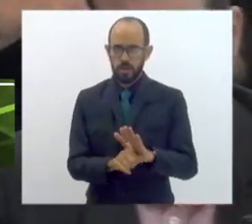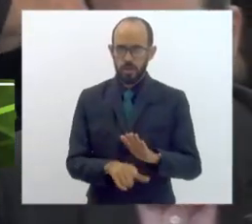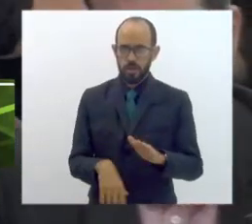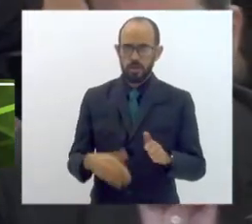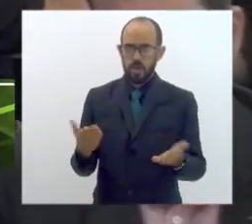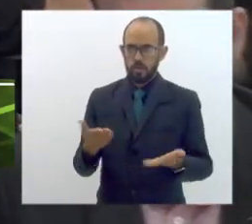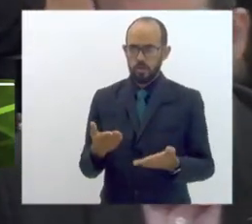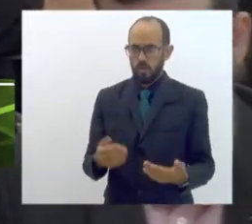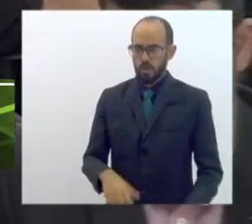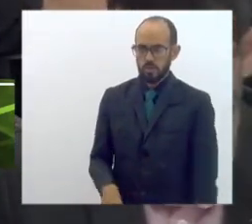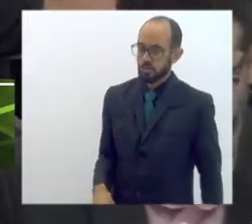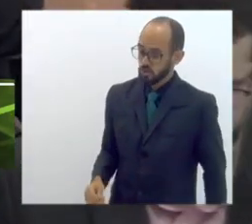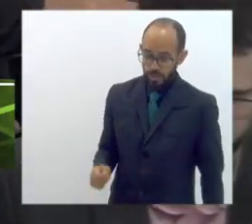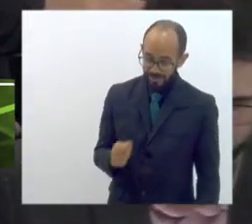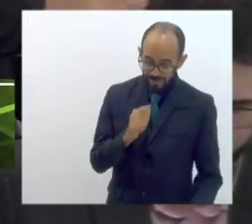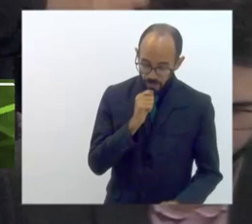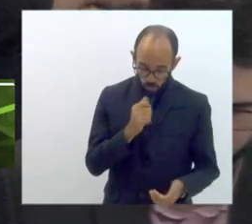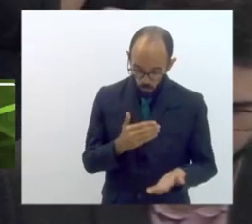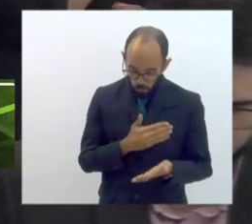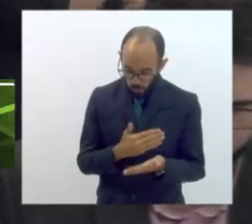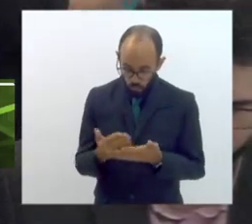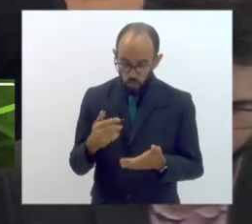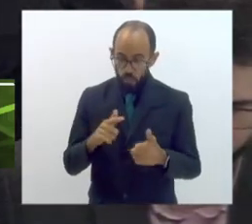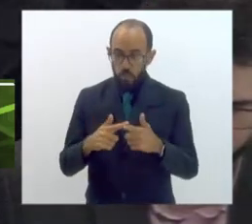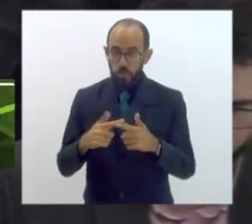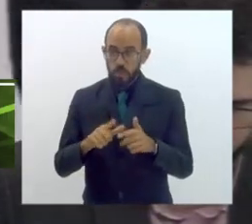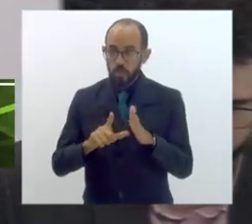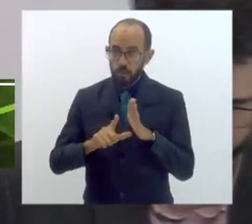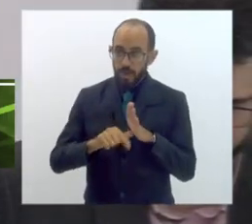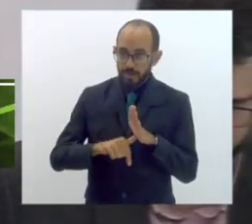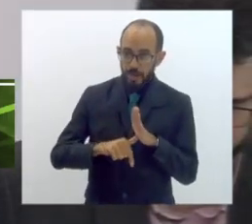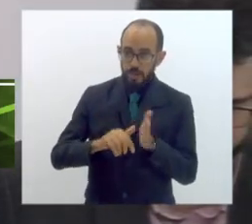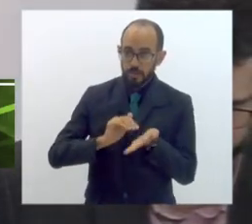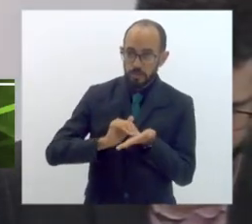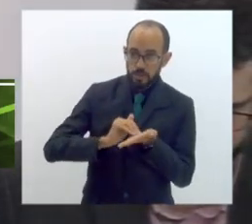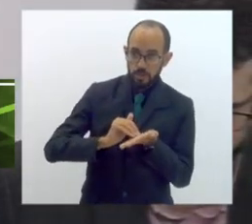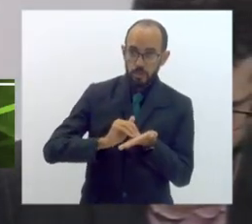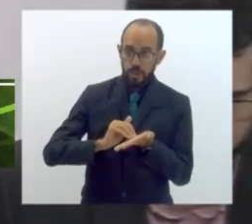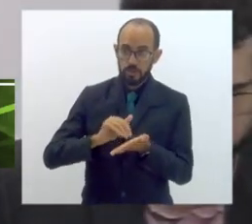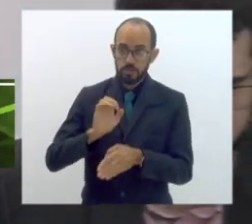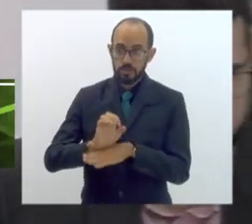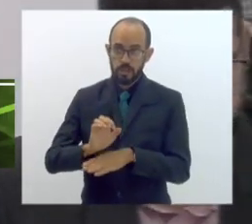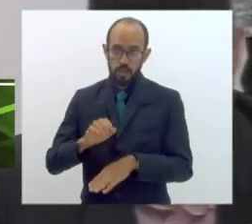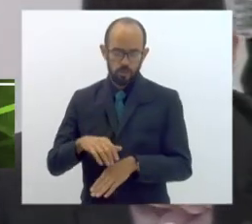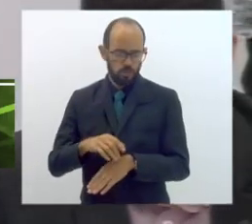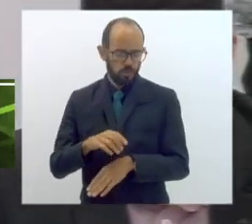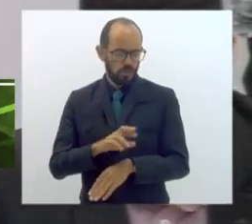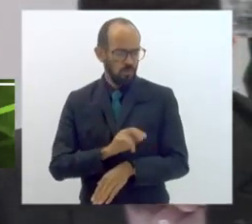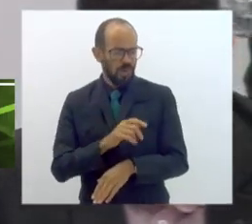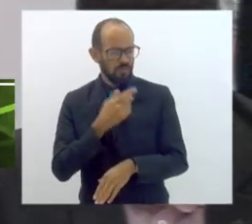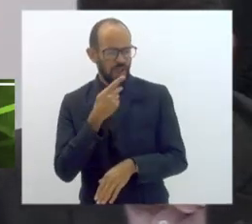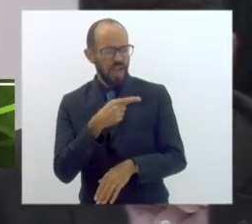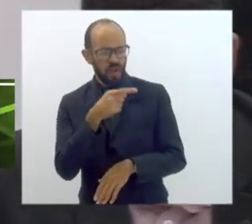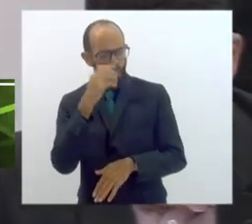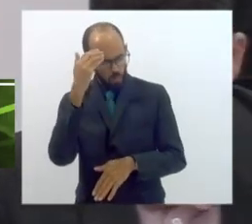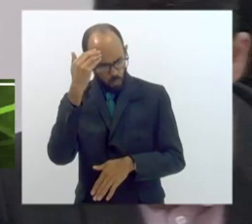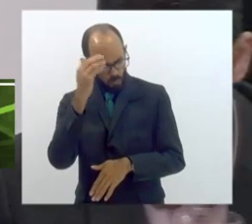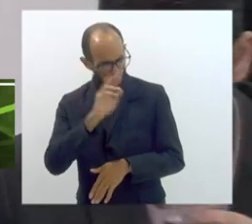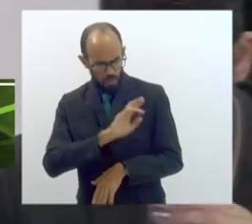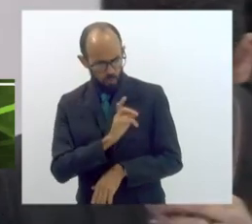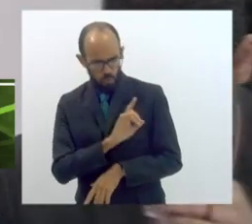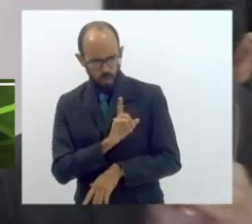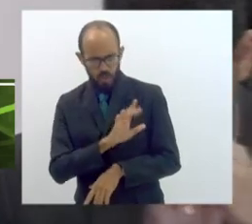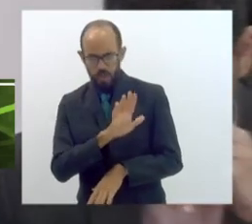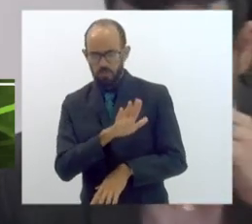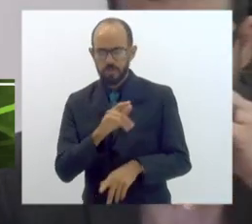só não começou efetivamente, porque houve um atraso na Secretaria de Estado, eu não estou aqui colocando culpa, é porque esse